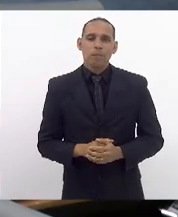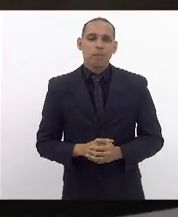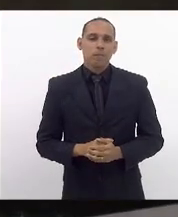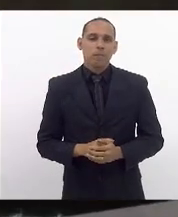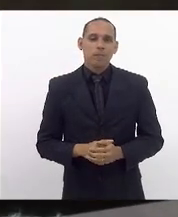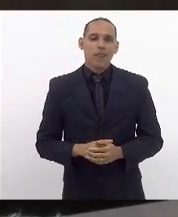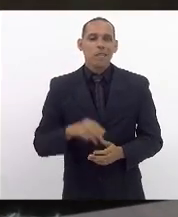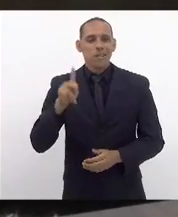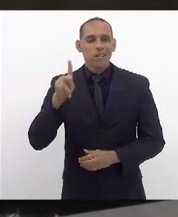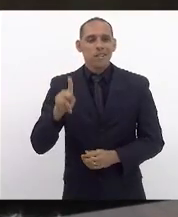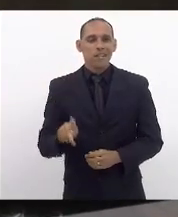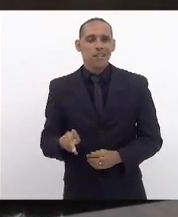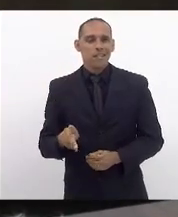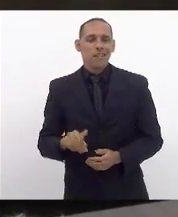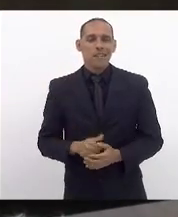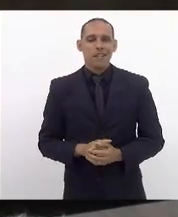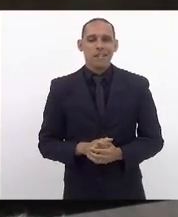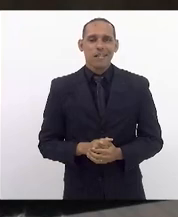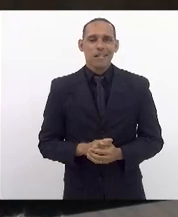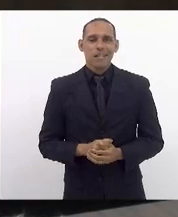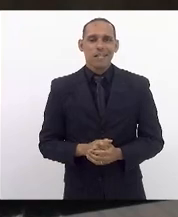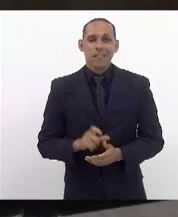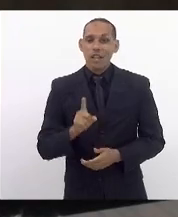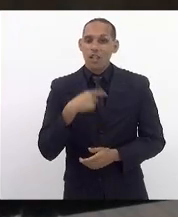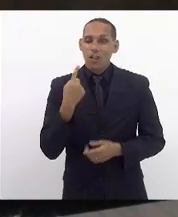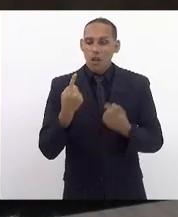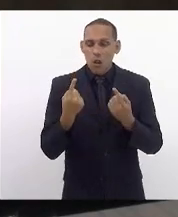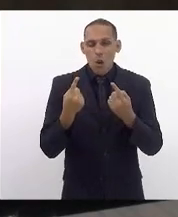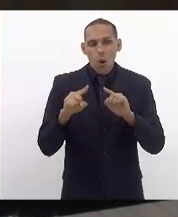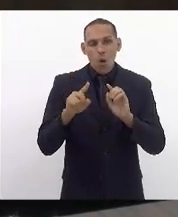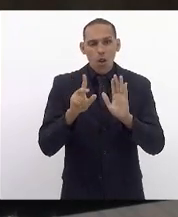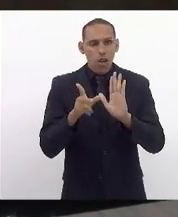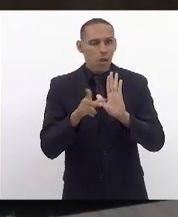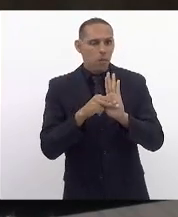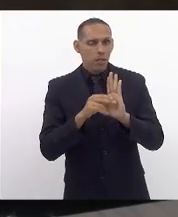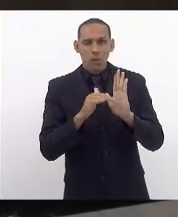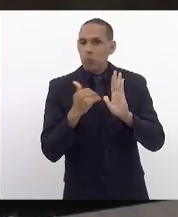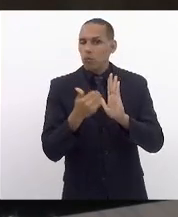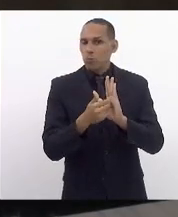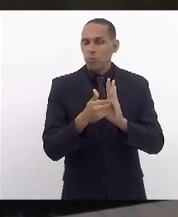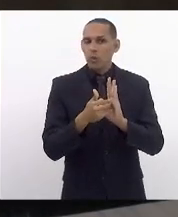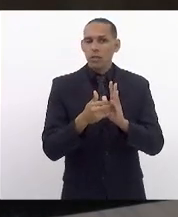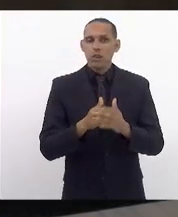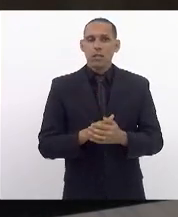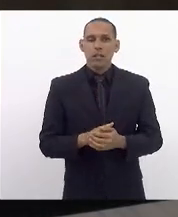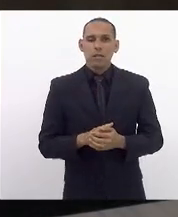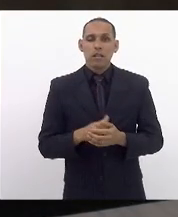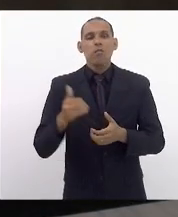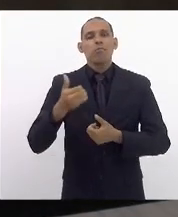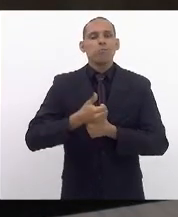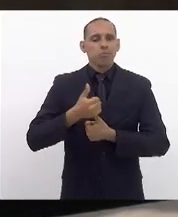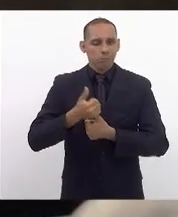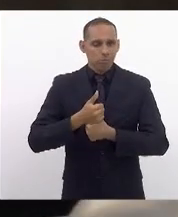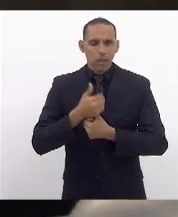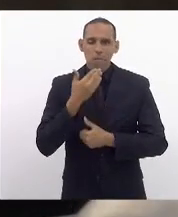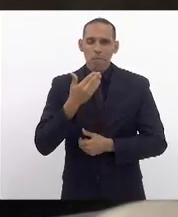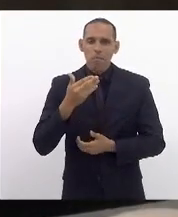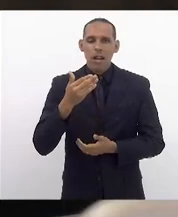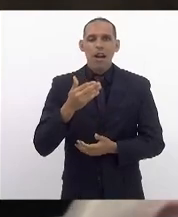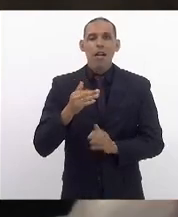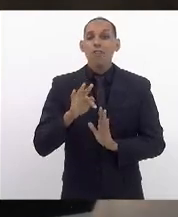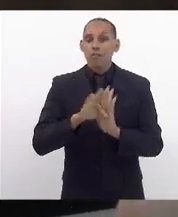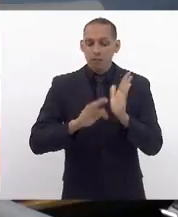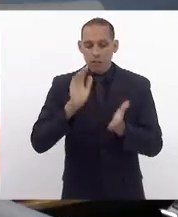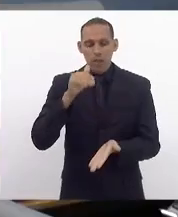Senhora Presidente, o parecer é contrário a todas as emendas, concluindo por substitutivo e pedindo forma final de